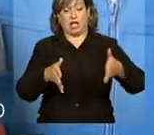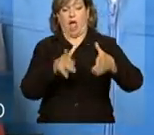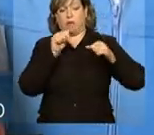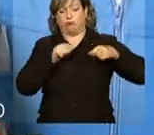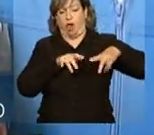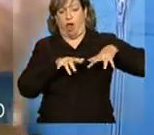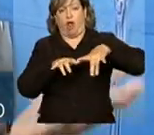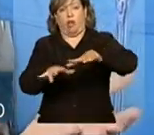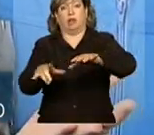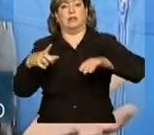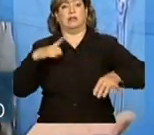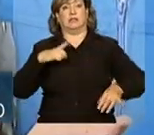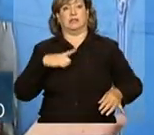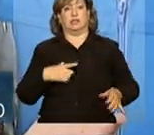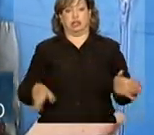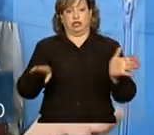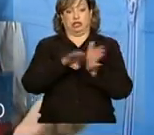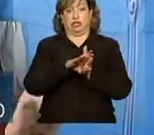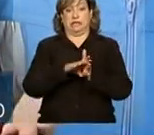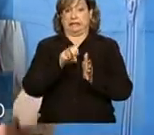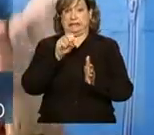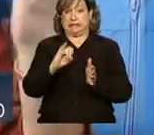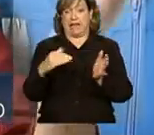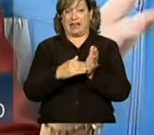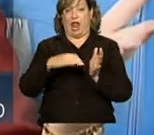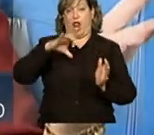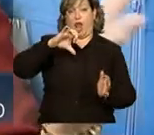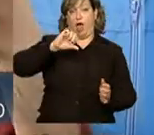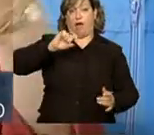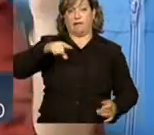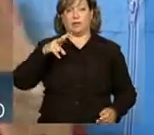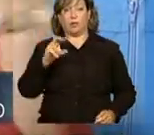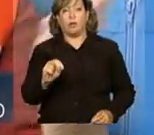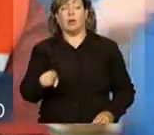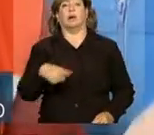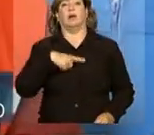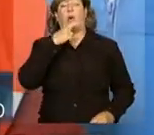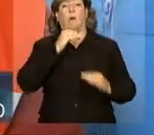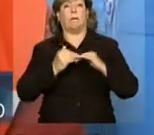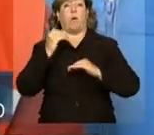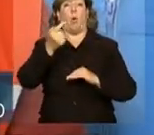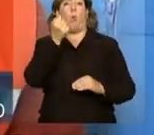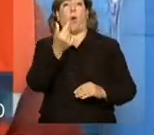o governador, a 9,50... Ele ultrapassa em quase